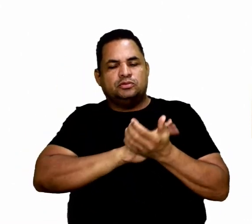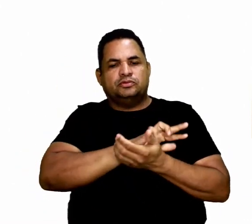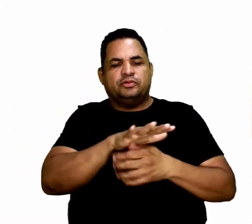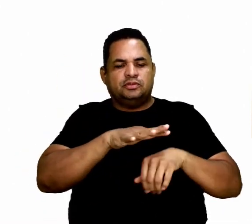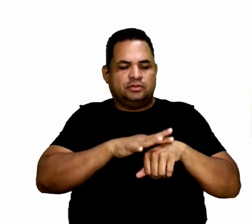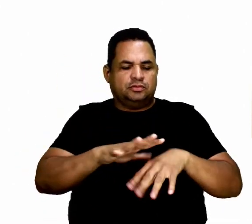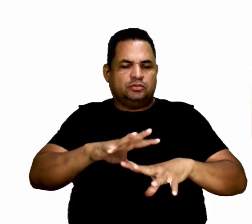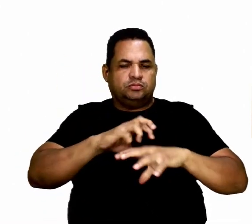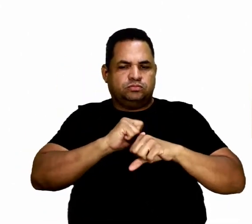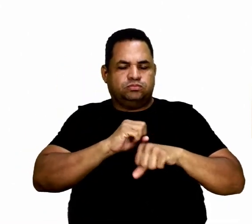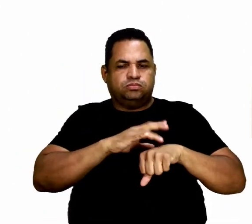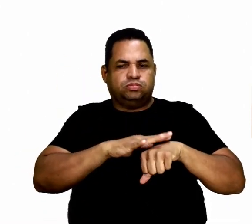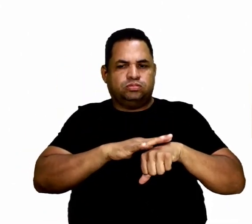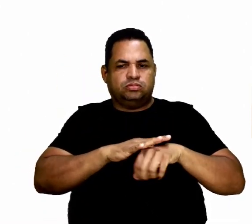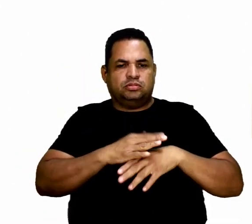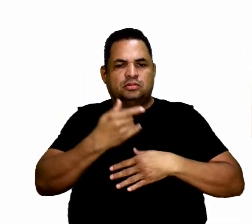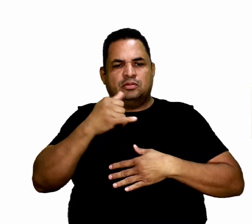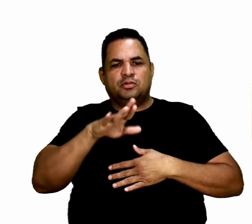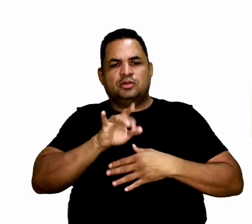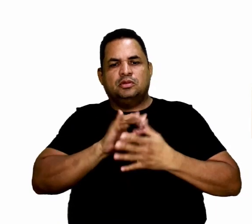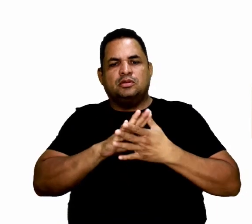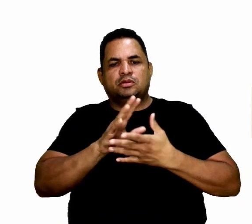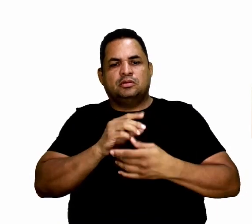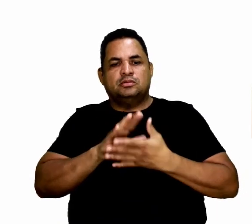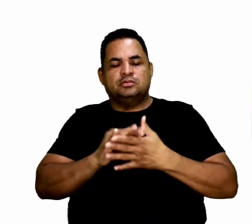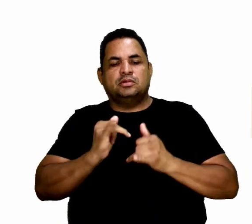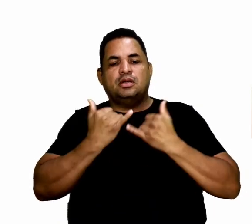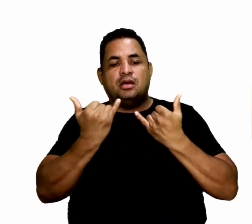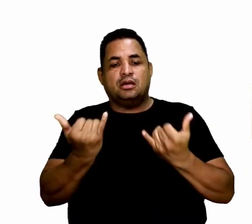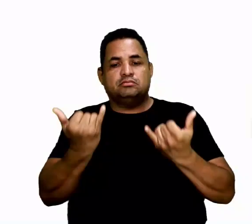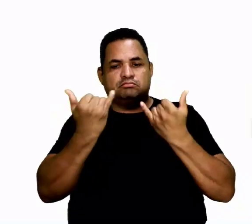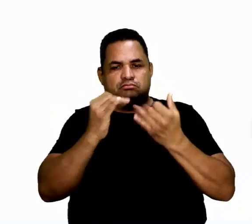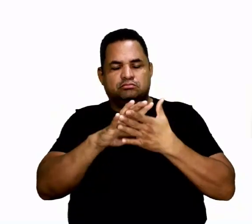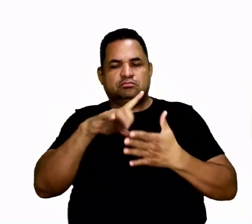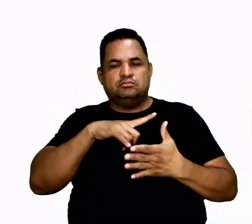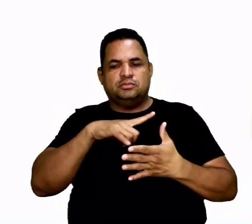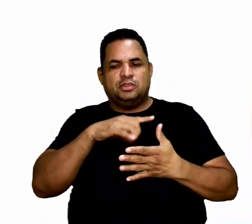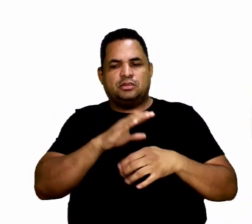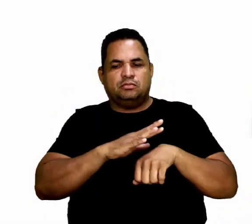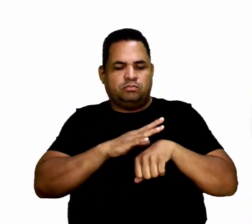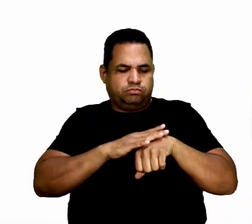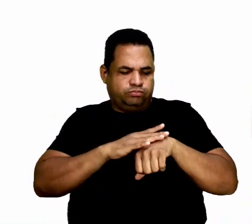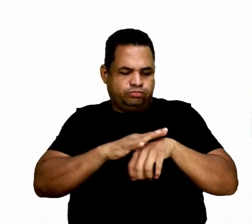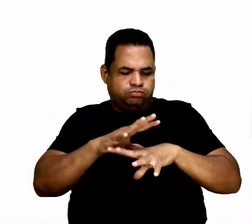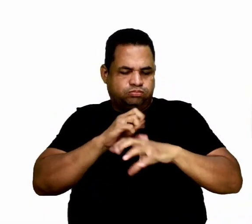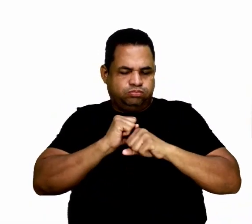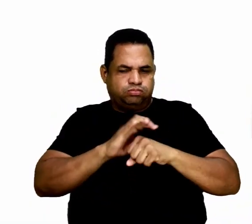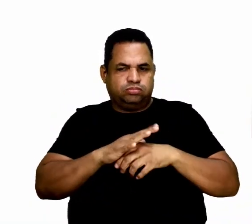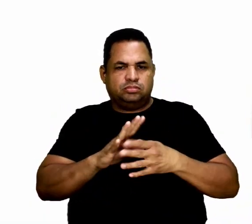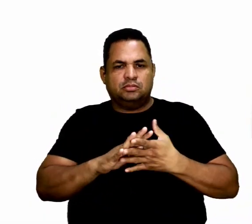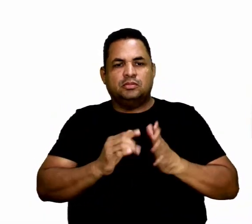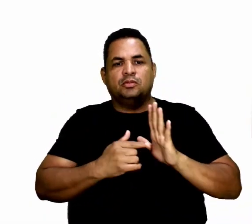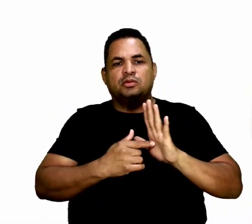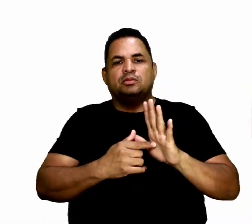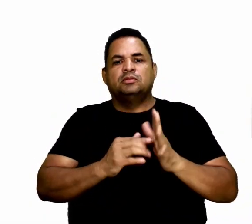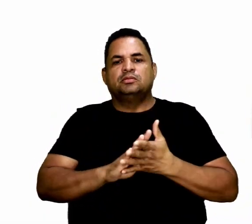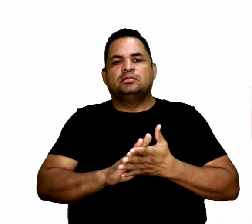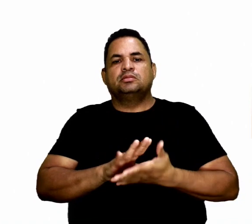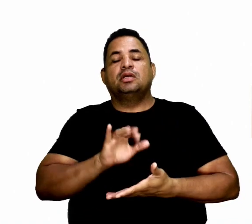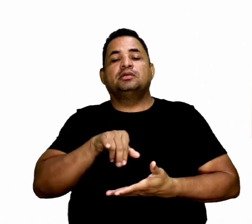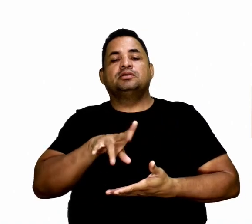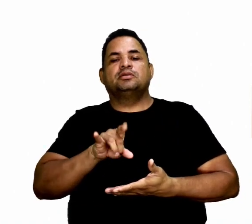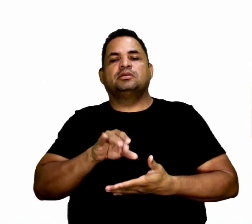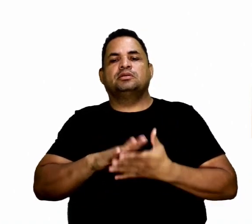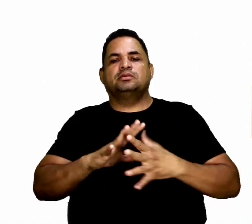infecções. É a imunidade inata que avisa sobre a presença de uma infecção. né? Como se fosse uma antena ali. E a adquirida, prof?